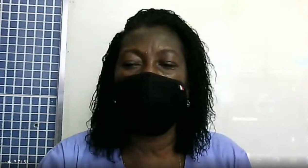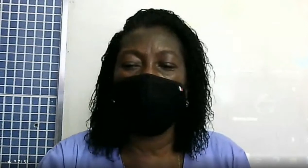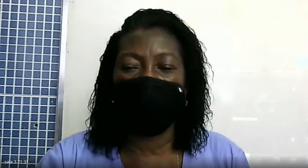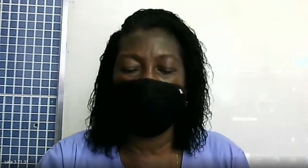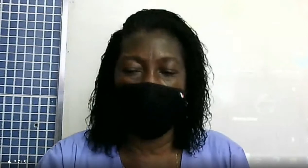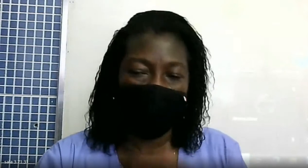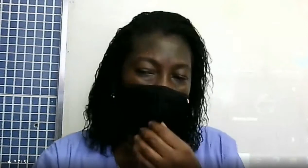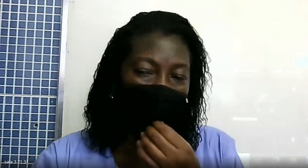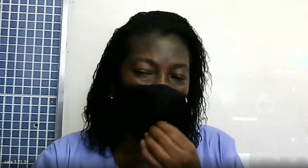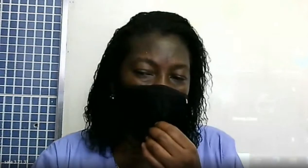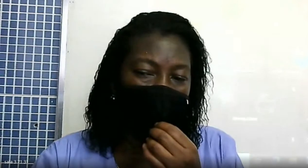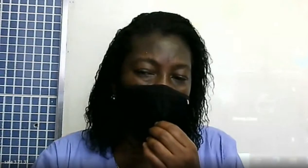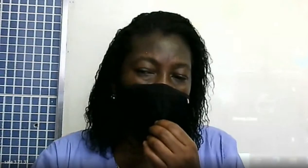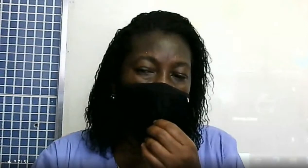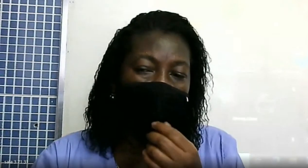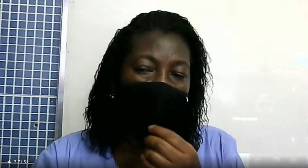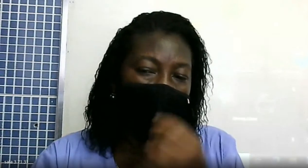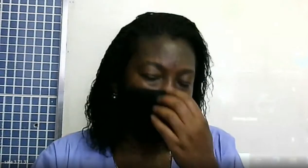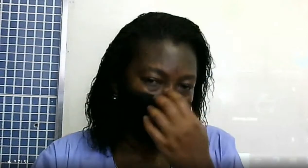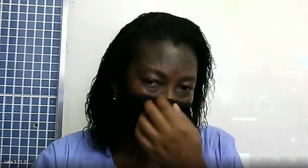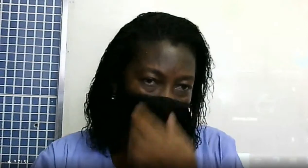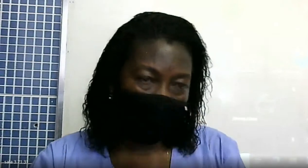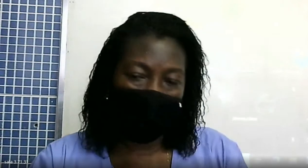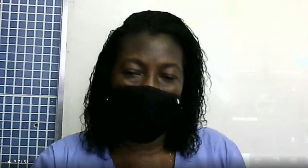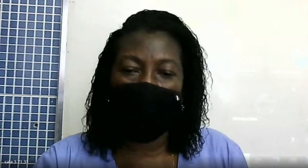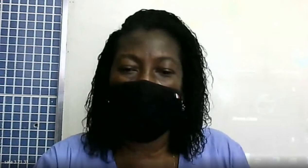Trabalho com molde vazado. Então, vocês vão